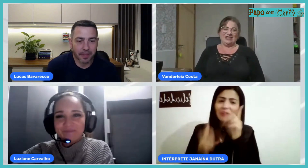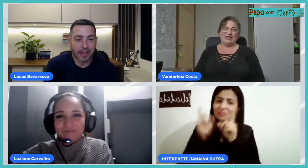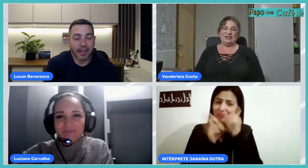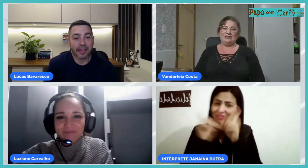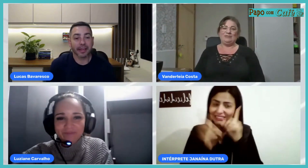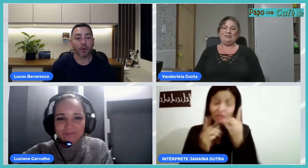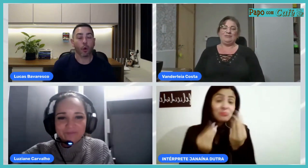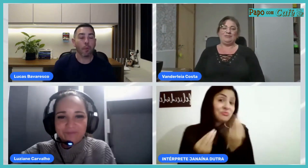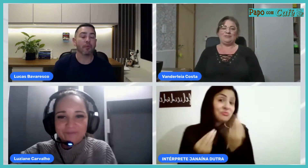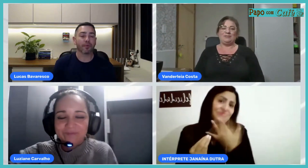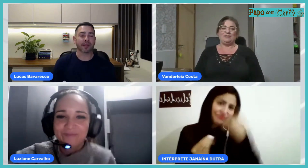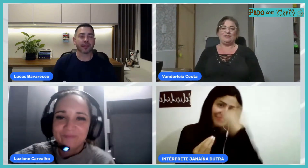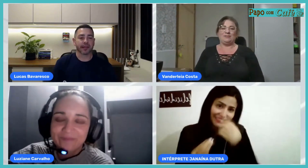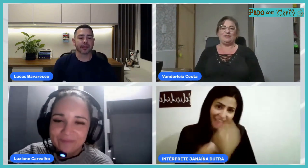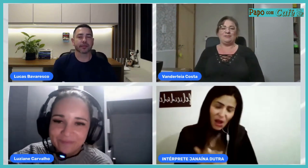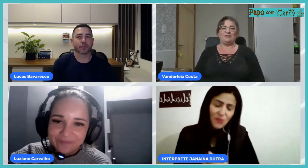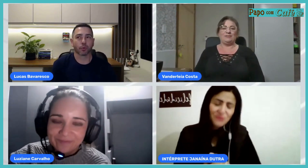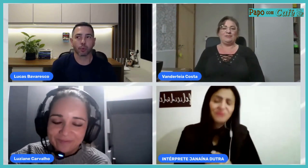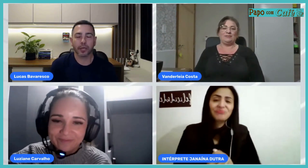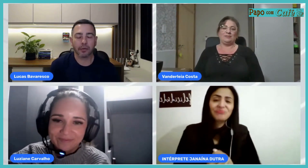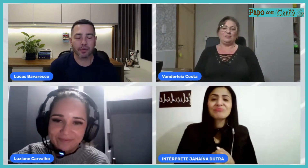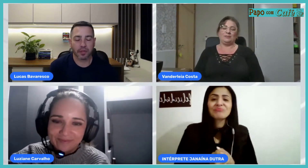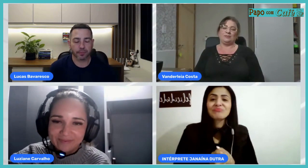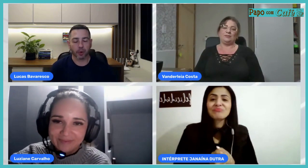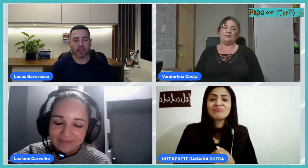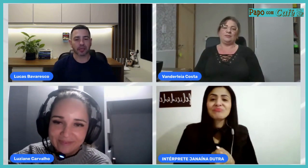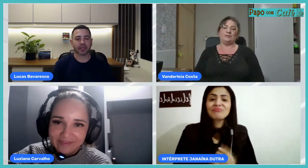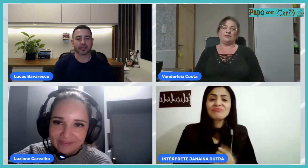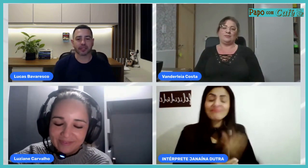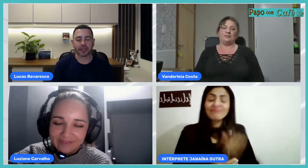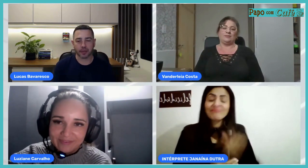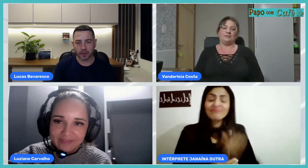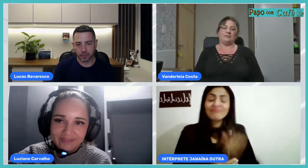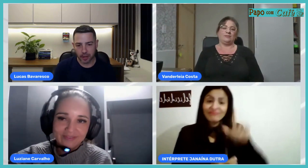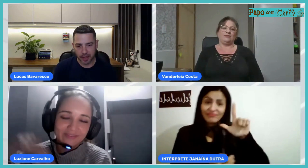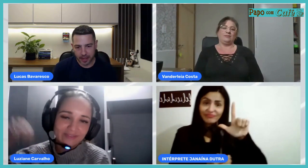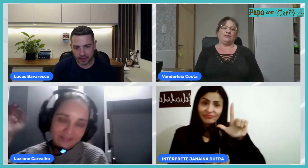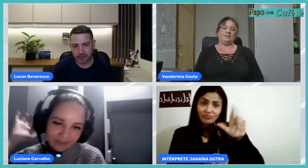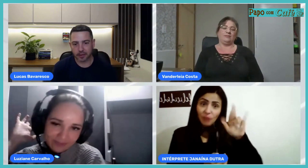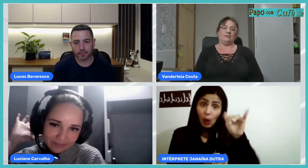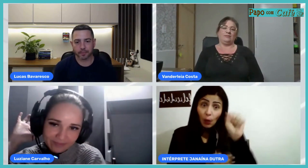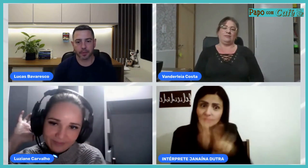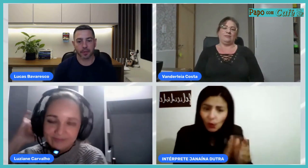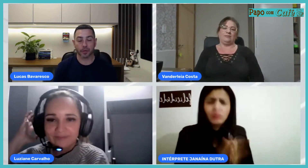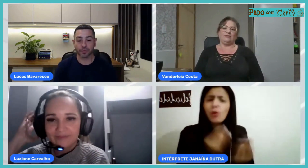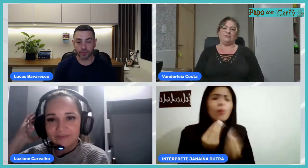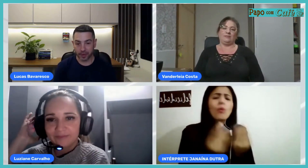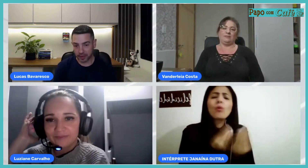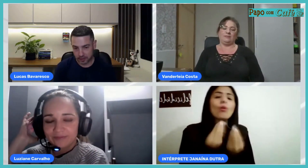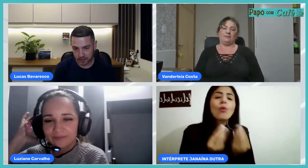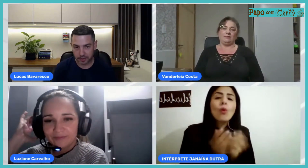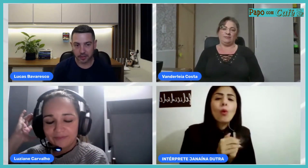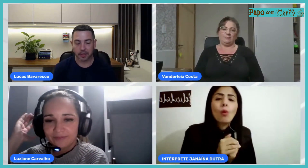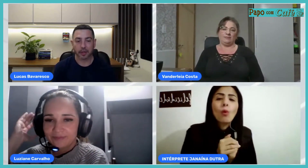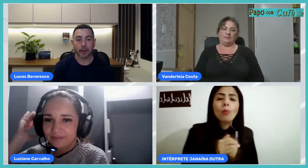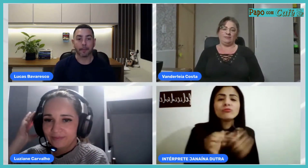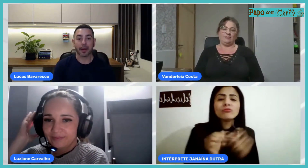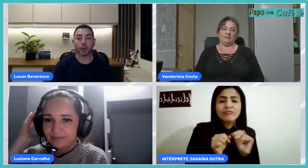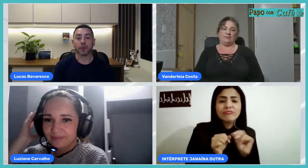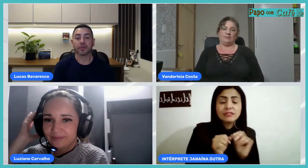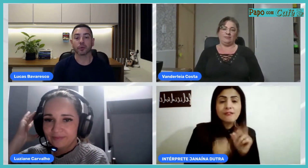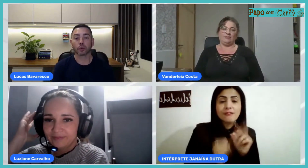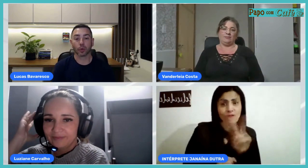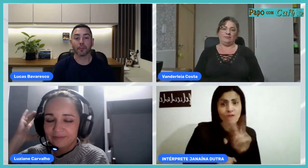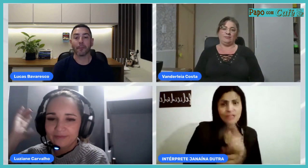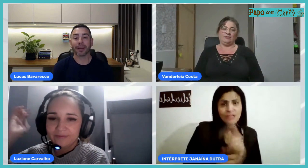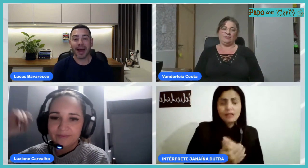Gurias, e como fazer isso? O que vocês podem trazer de experiência, de vivência,